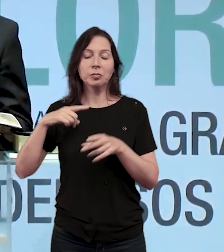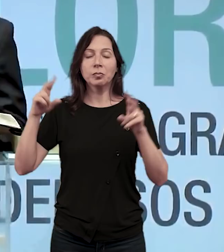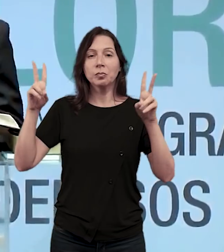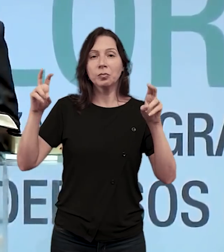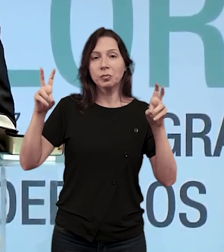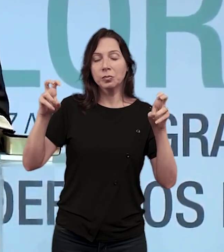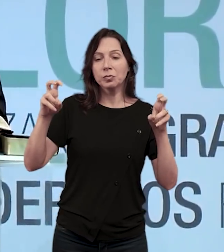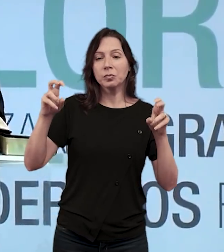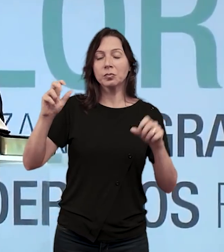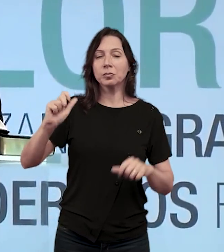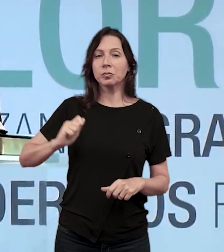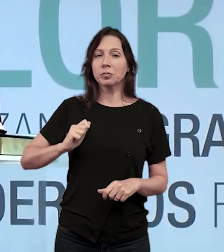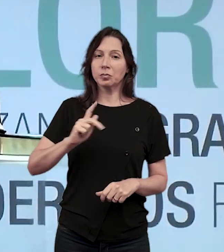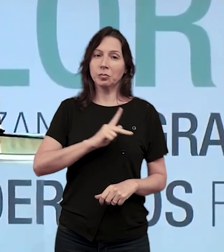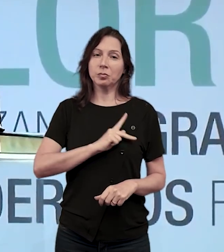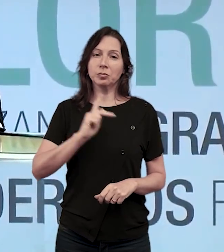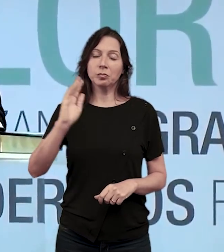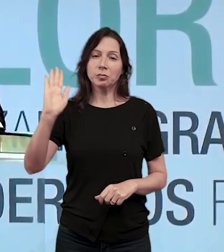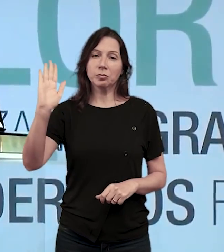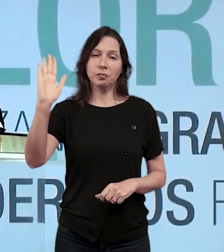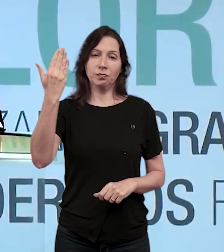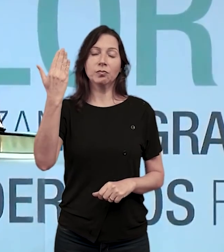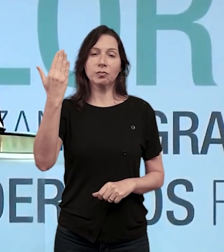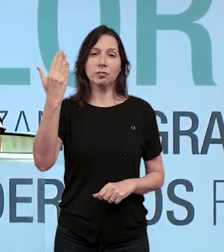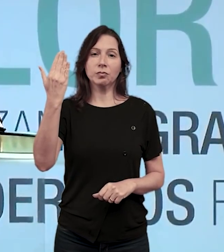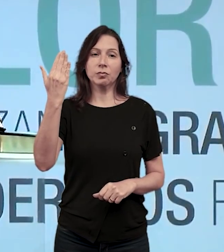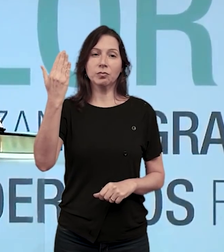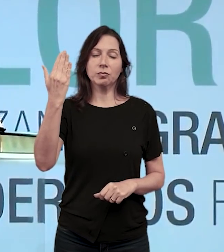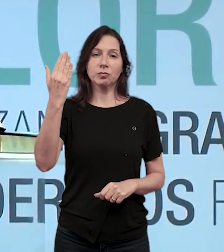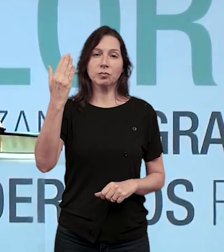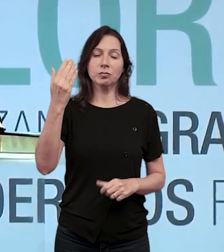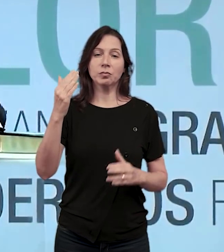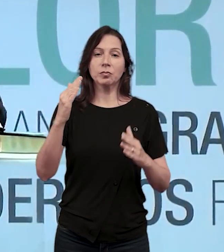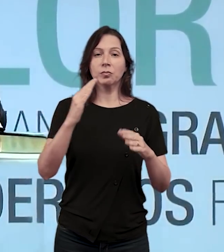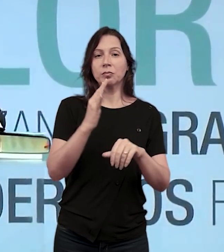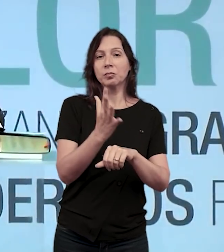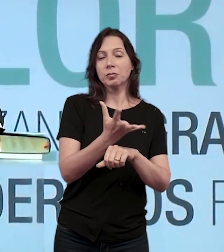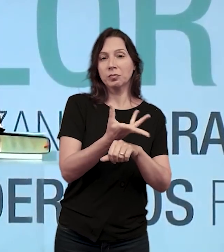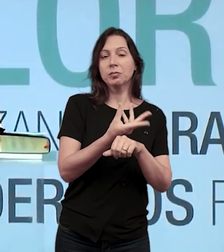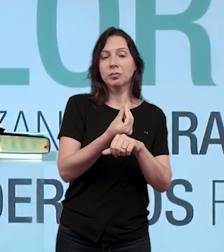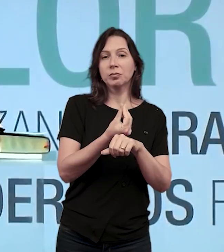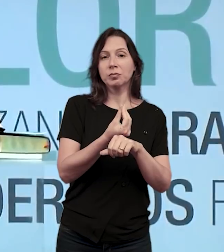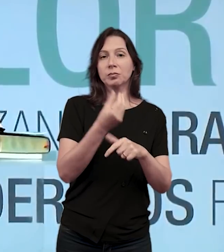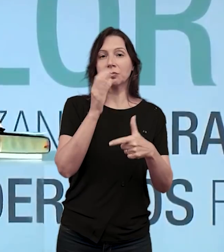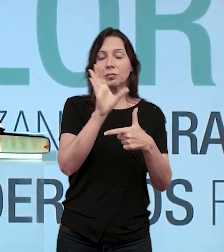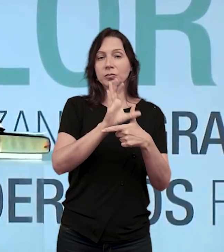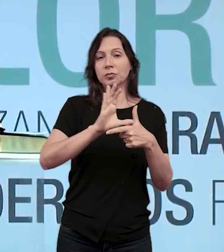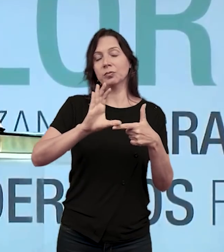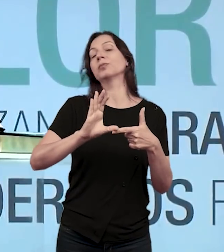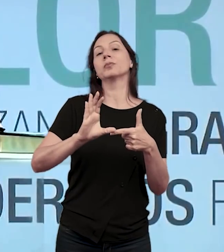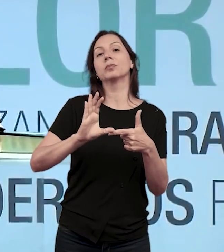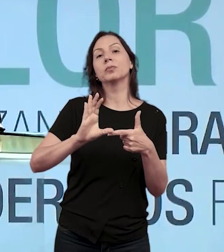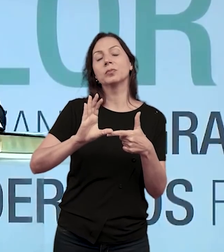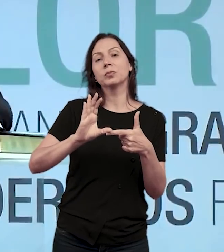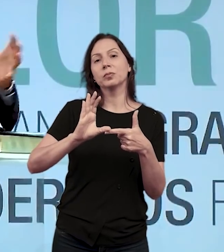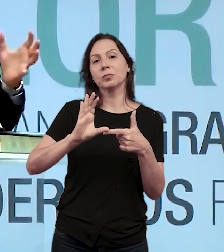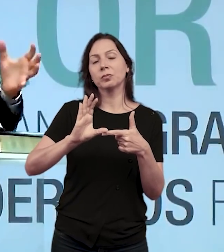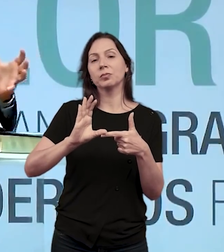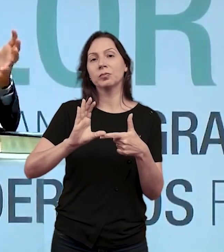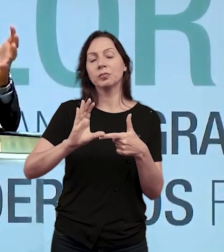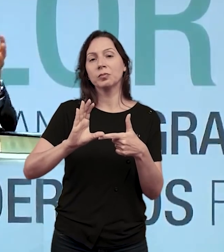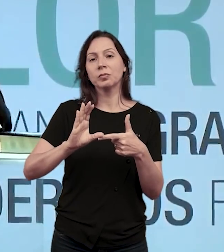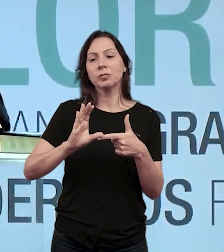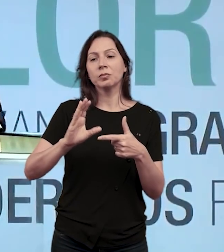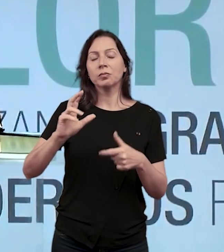falsos apóstolos que estavam tendo muita acolhida em Corinto, sendo muito aplaudidos em Corinto e